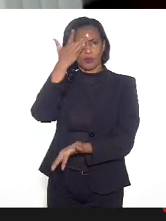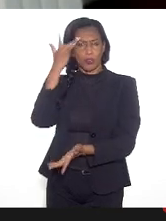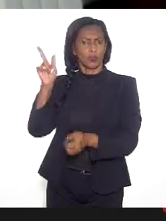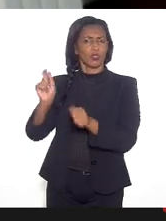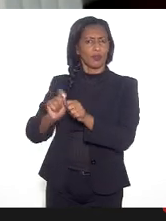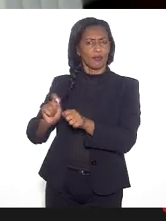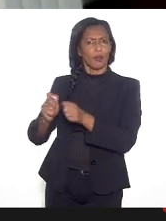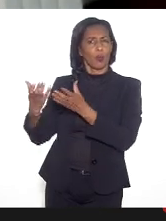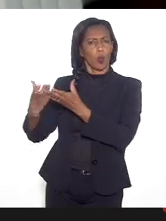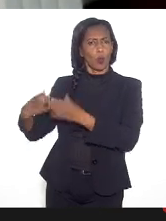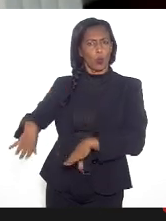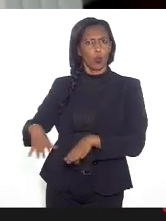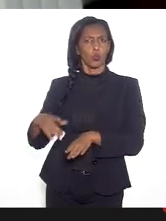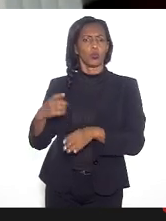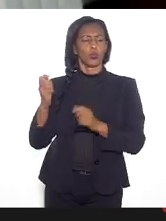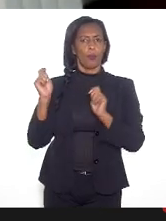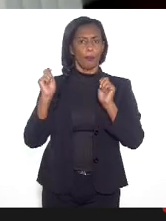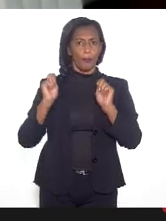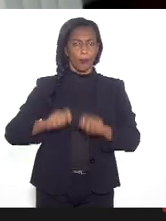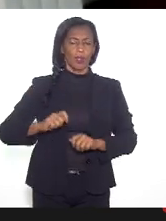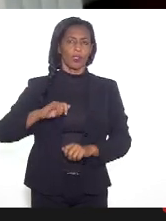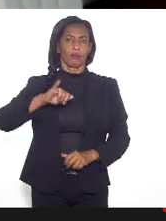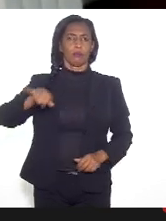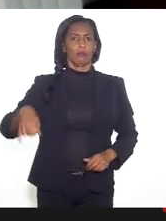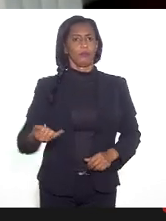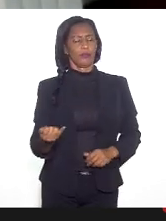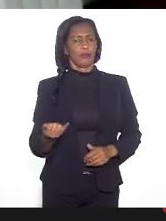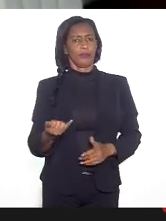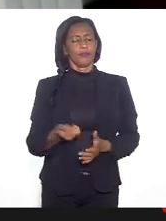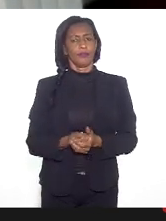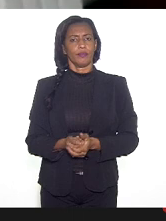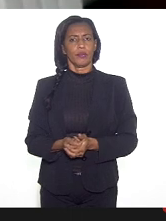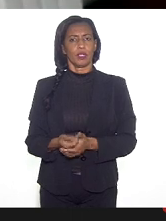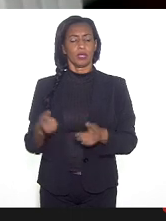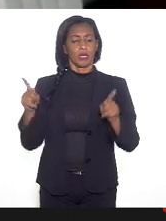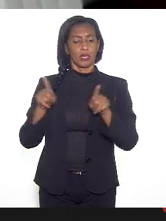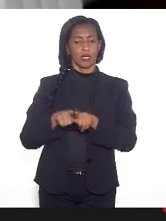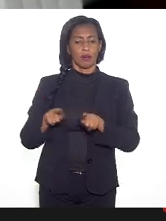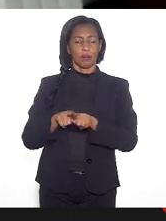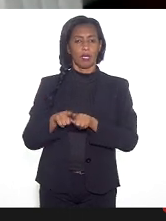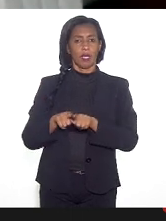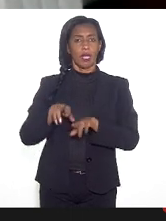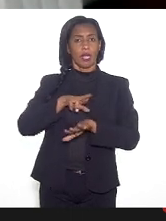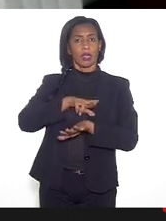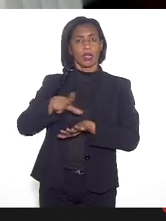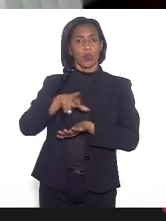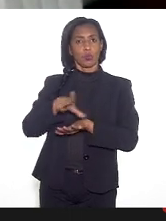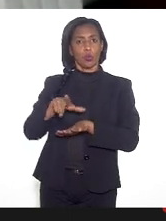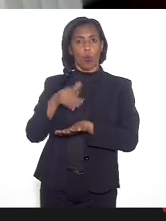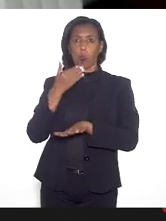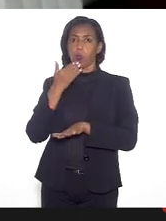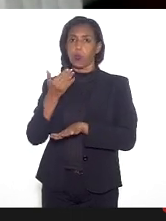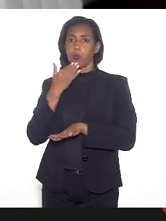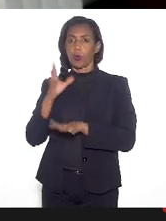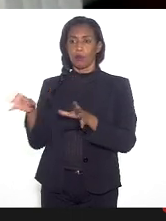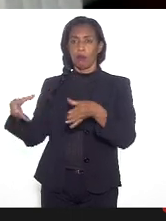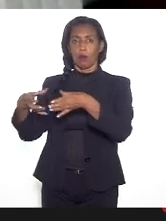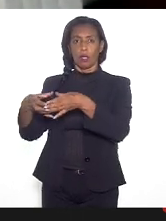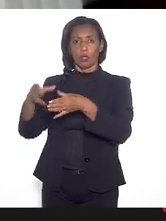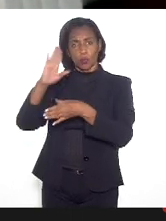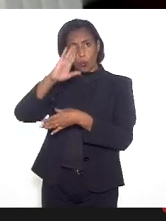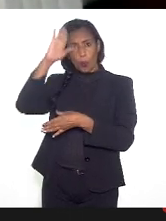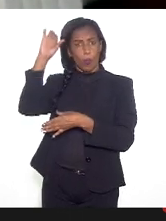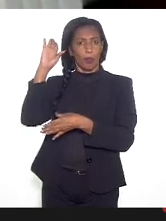concursos. Então, podendo aproveitar justamente até conjugando não só as demandas das